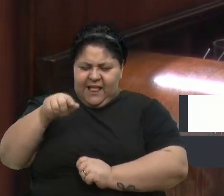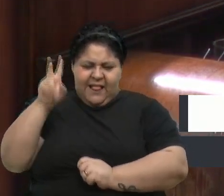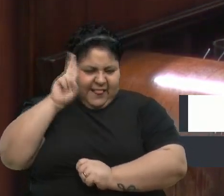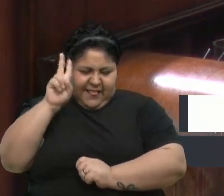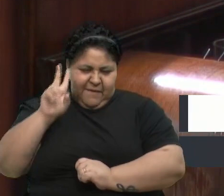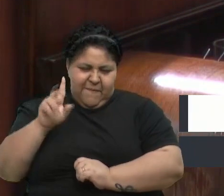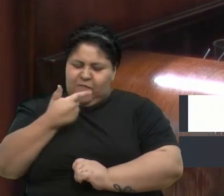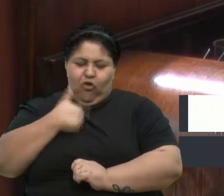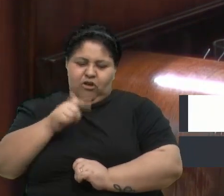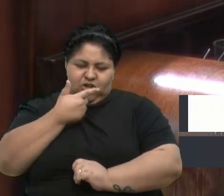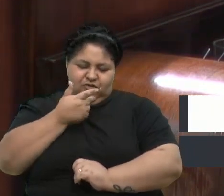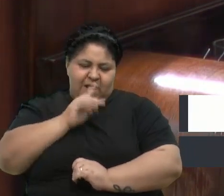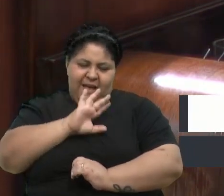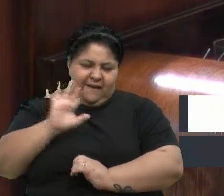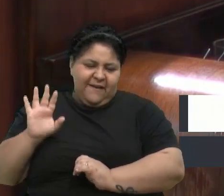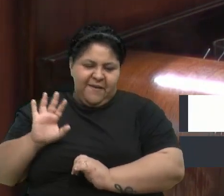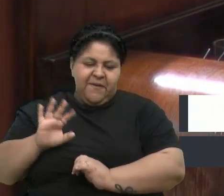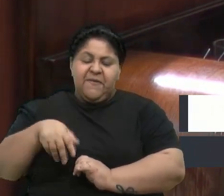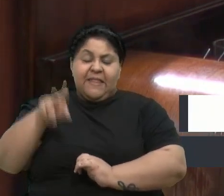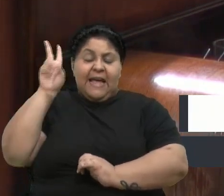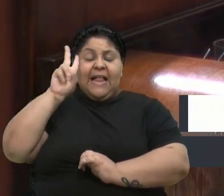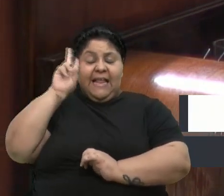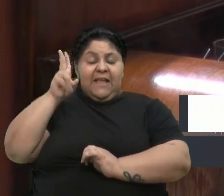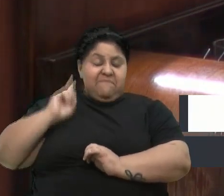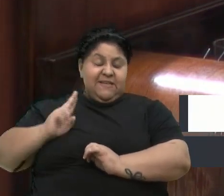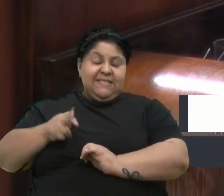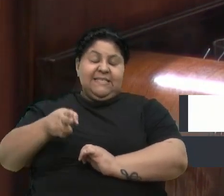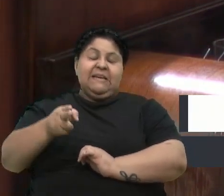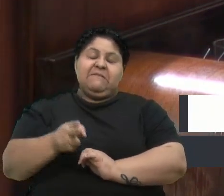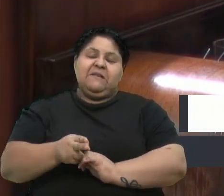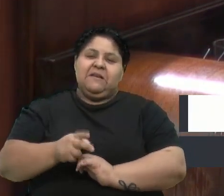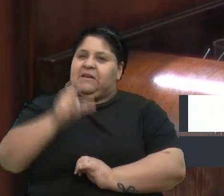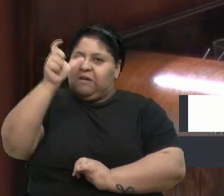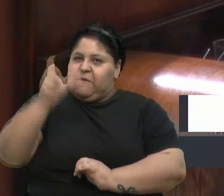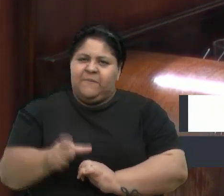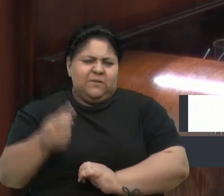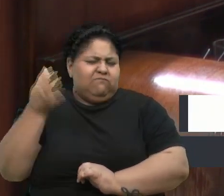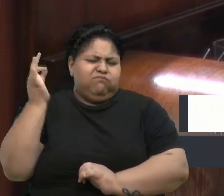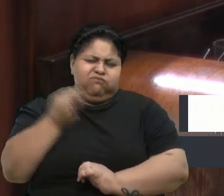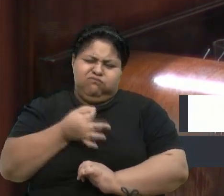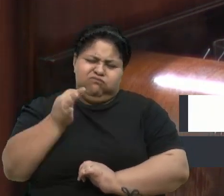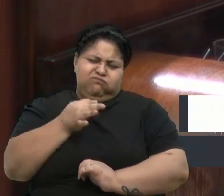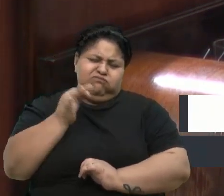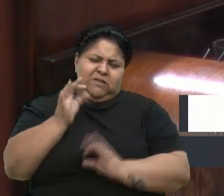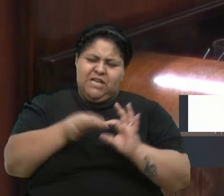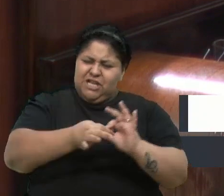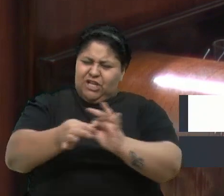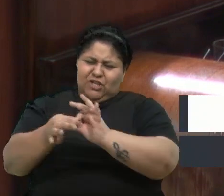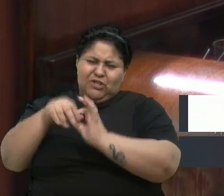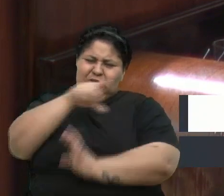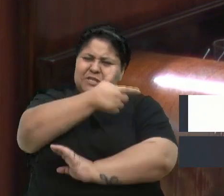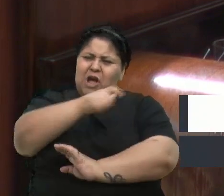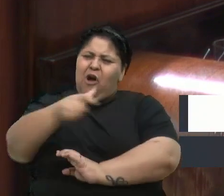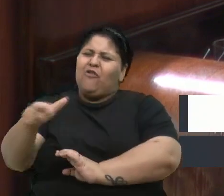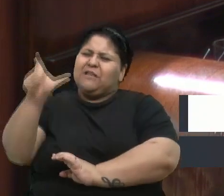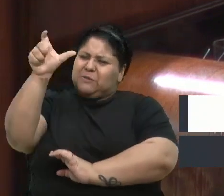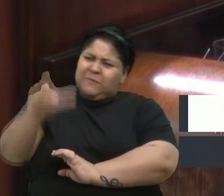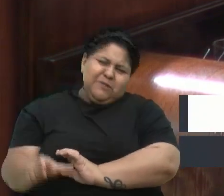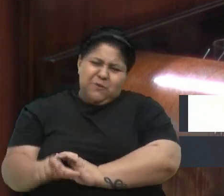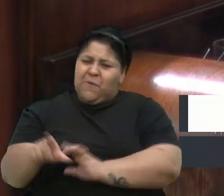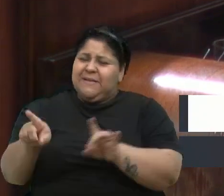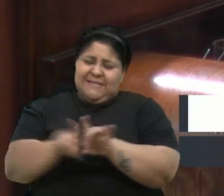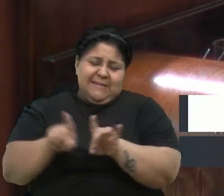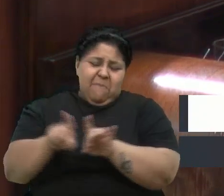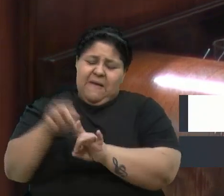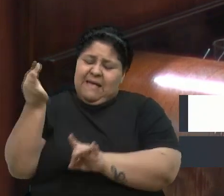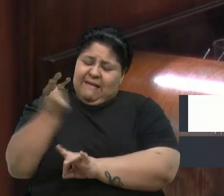falar assim, e ela lembra muito disso sempre. A Raquel é uma pessoa sensacional, que se uniu a outras pessoas sensacionais, né, para fazer um